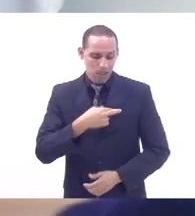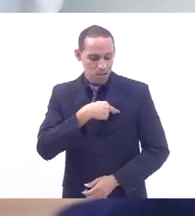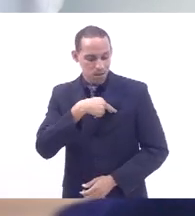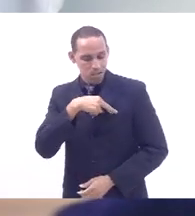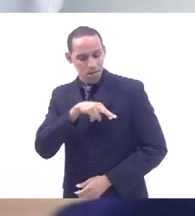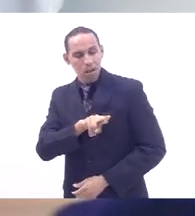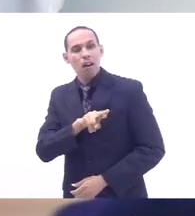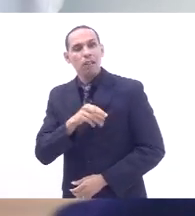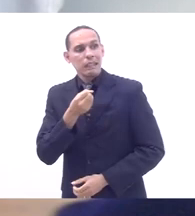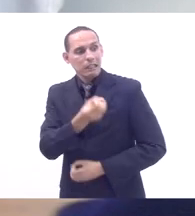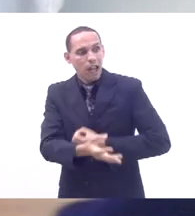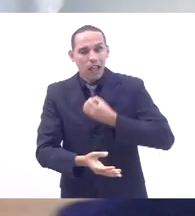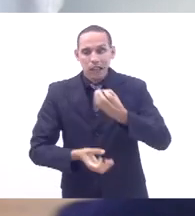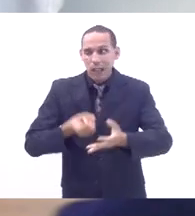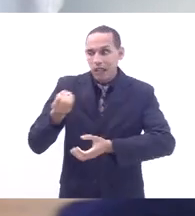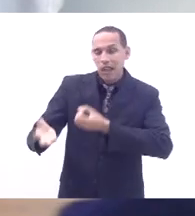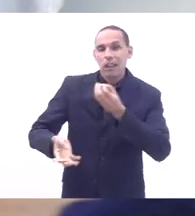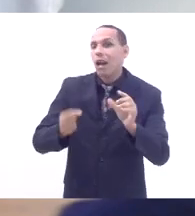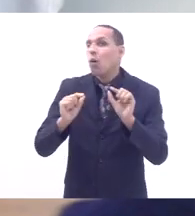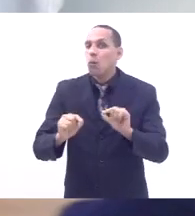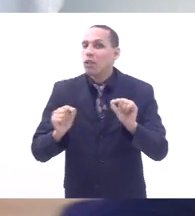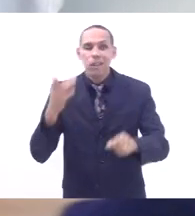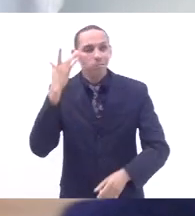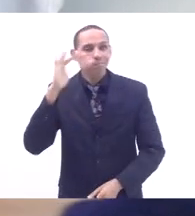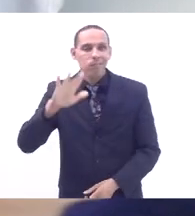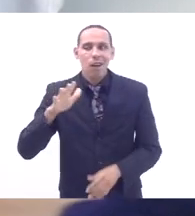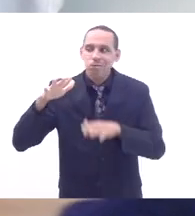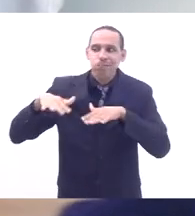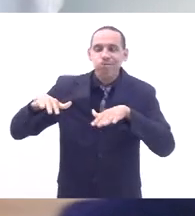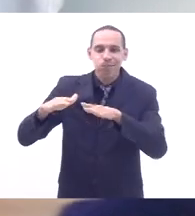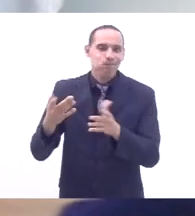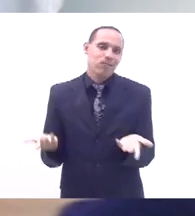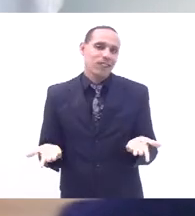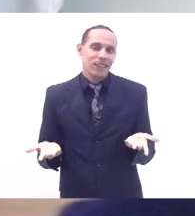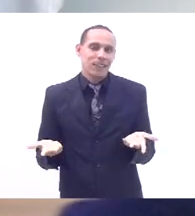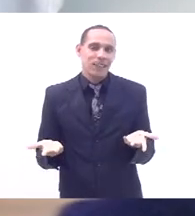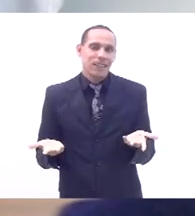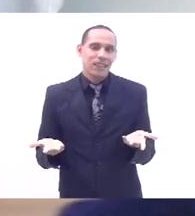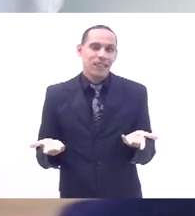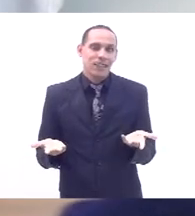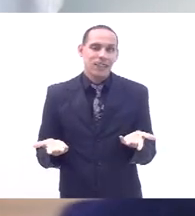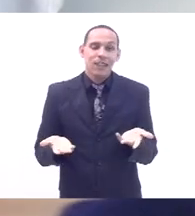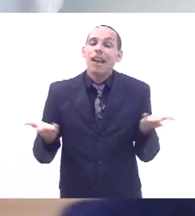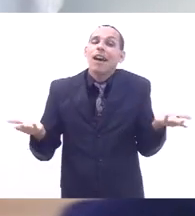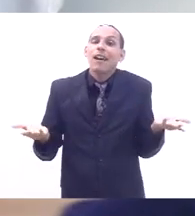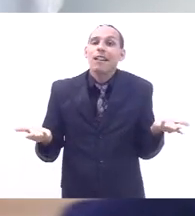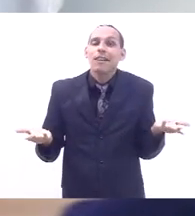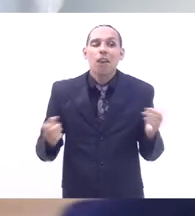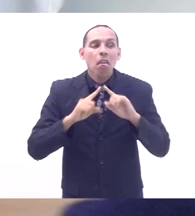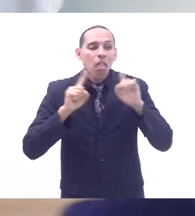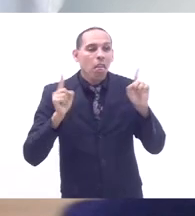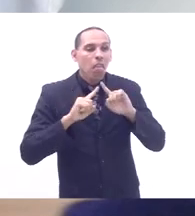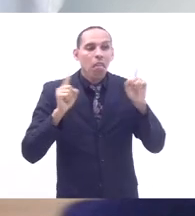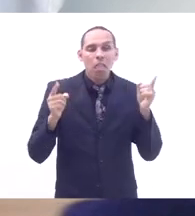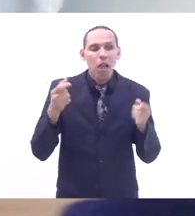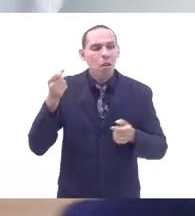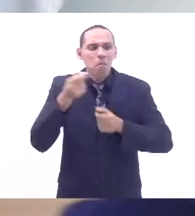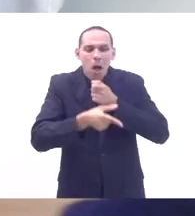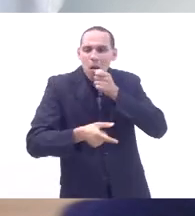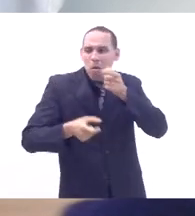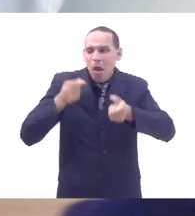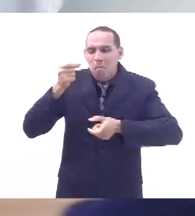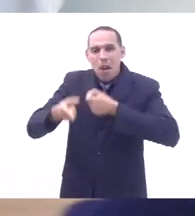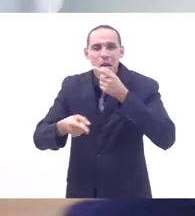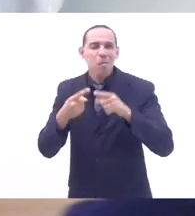religião ela proporciona para as pessoas, né? E aí qual é a melhor maneira? É falar mal. Quando a gente não sabe de